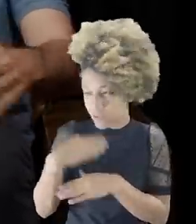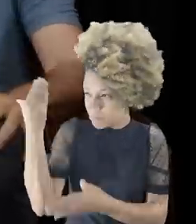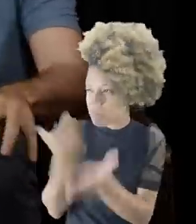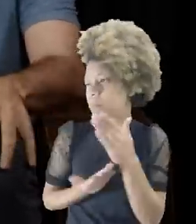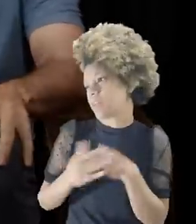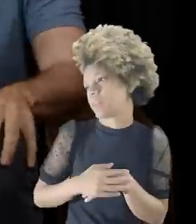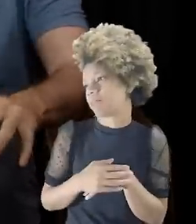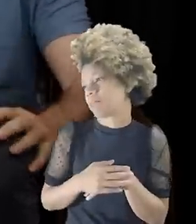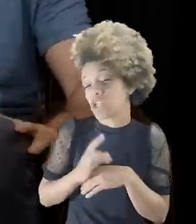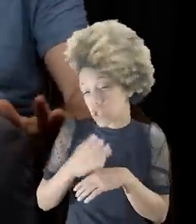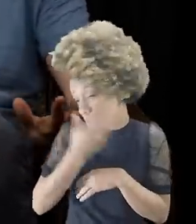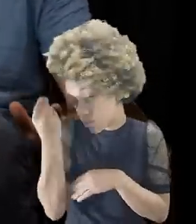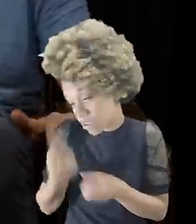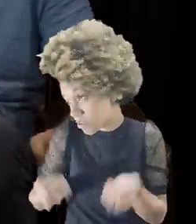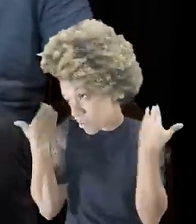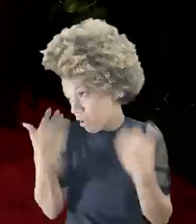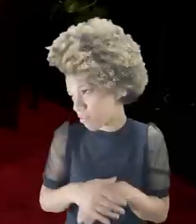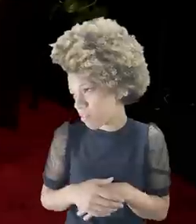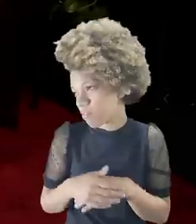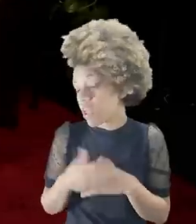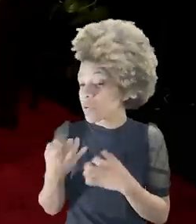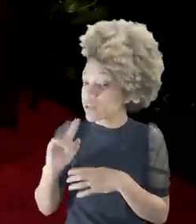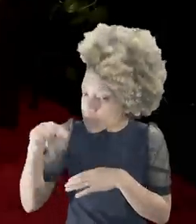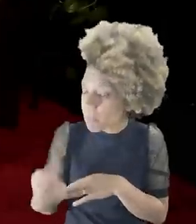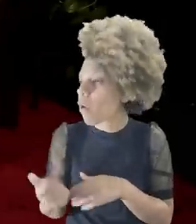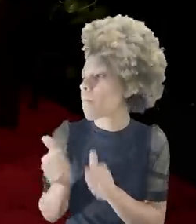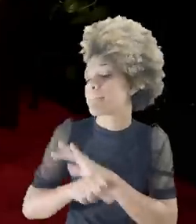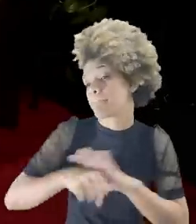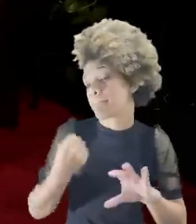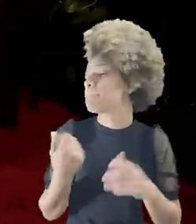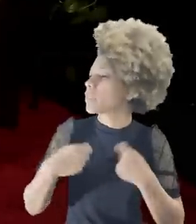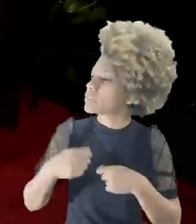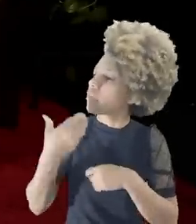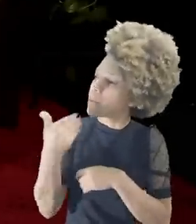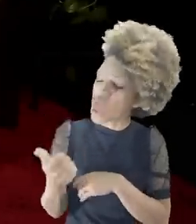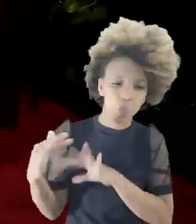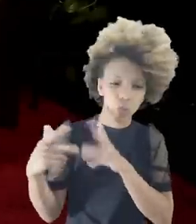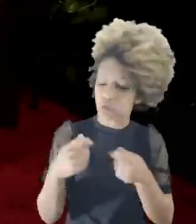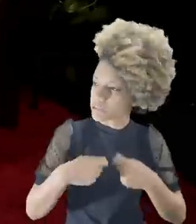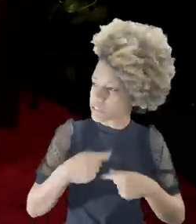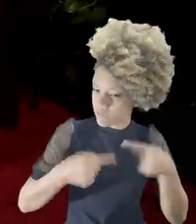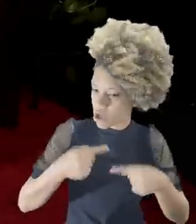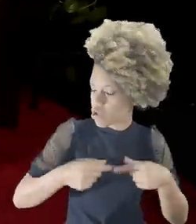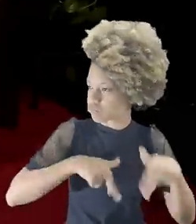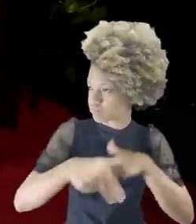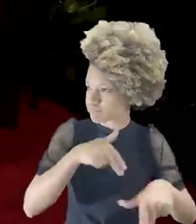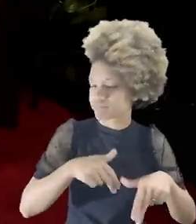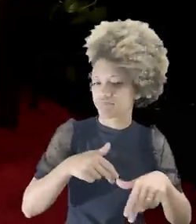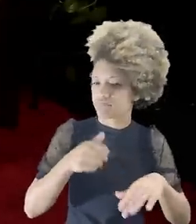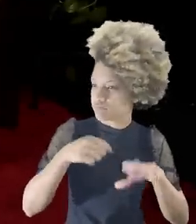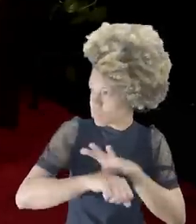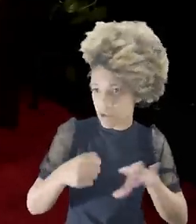eu já tava eu tava só querendo esquecer um pouco eu sabia que no próximo jogo eu precisava jogar melhor Todo mundo precisa jogar melhor sim Sim